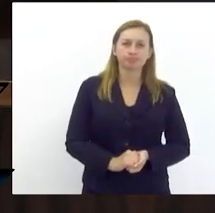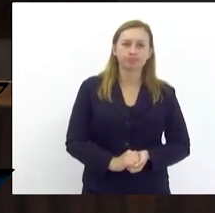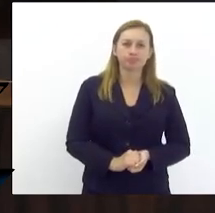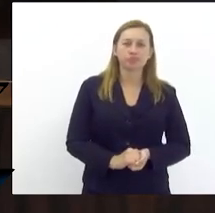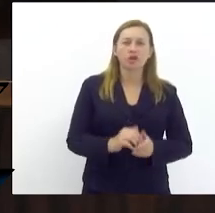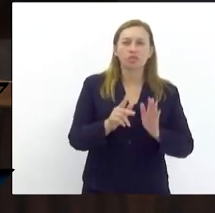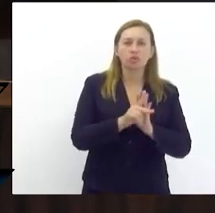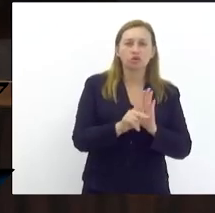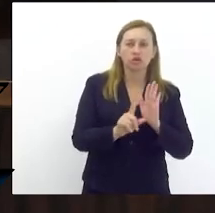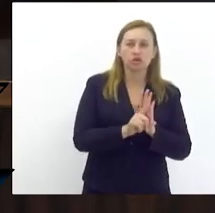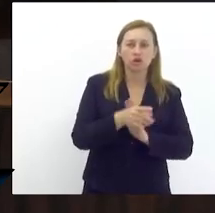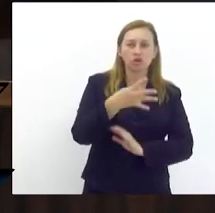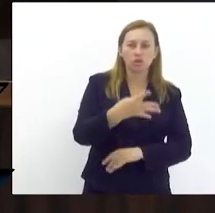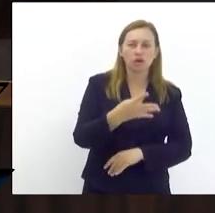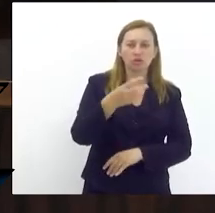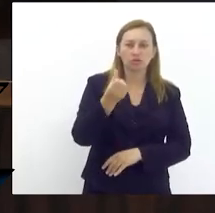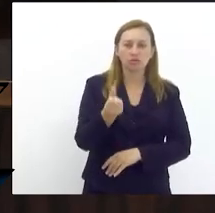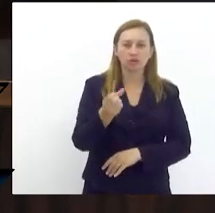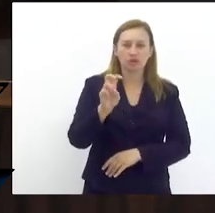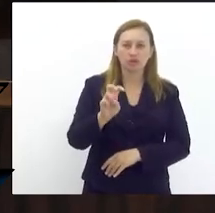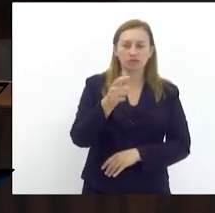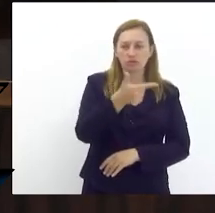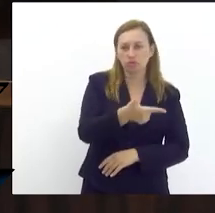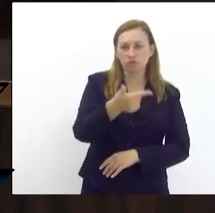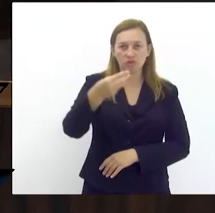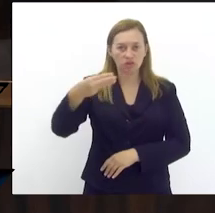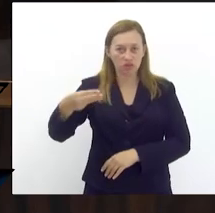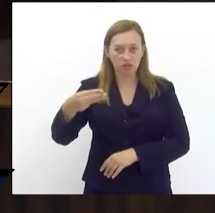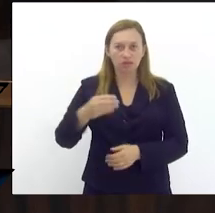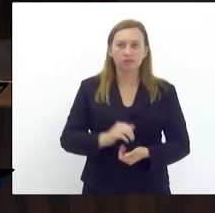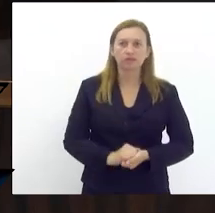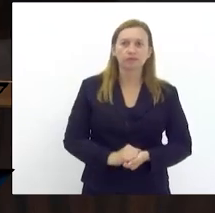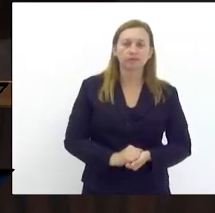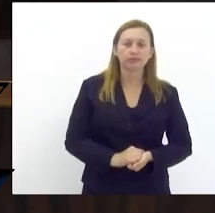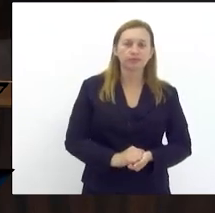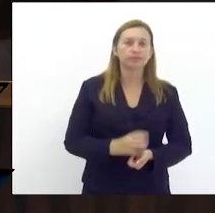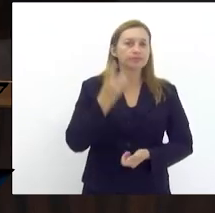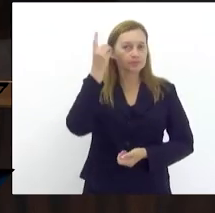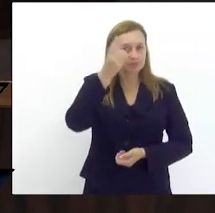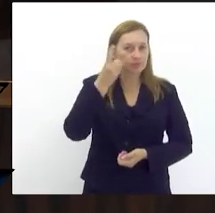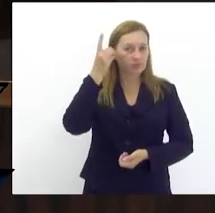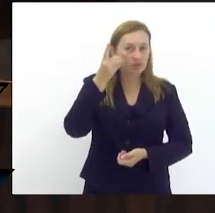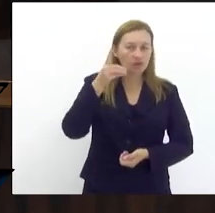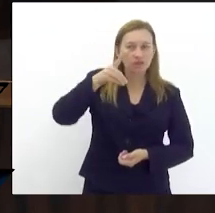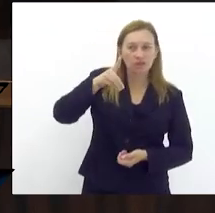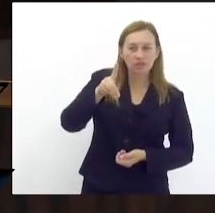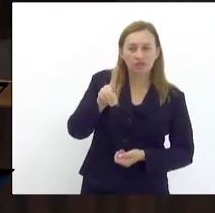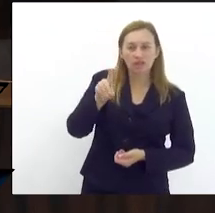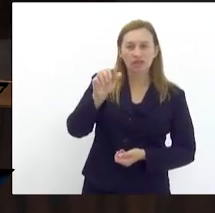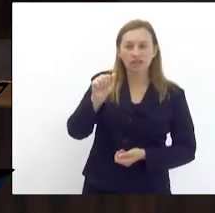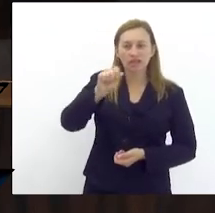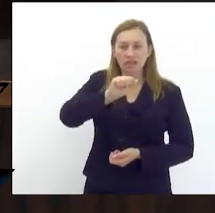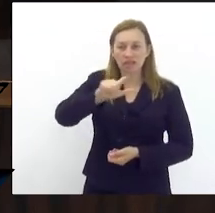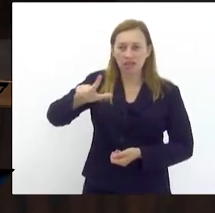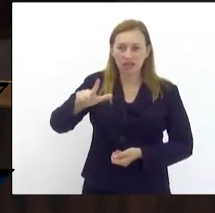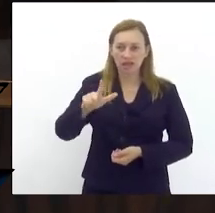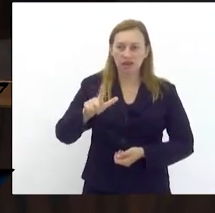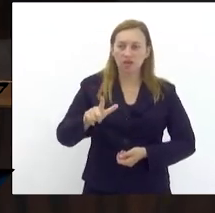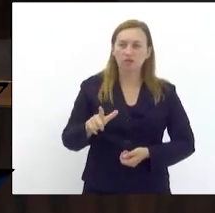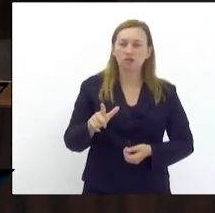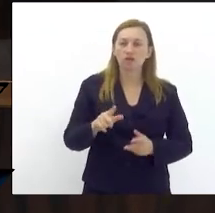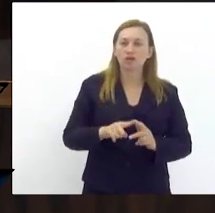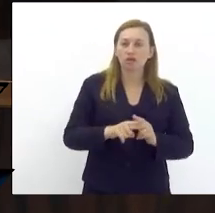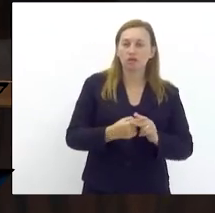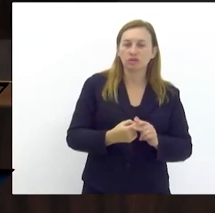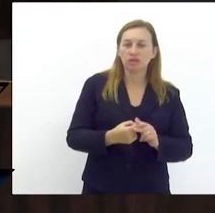projeto de lei 465 barra 2023 de autoria do deputado Daniel liberou que altera o anexo da